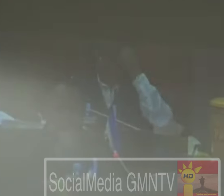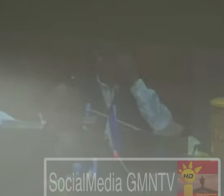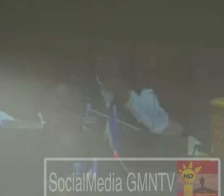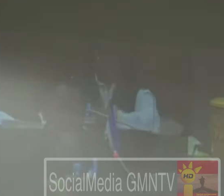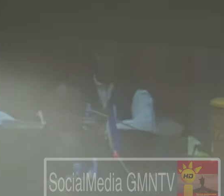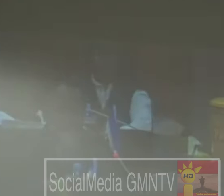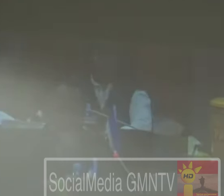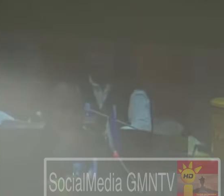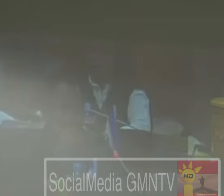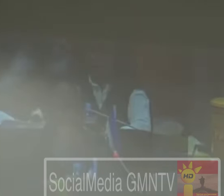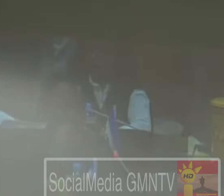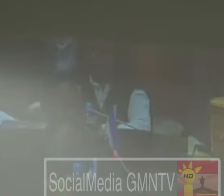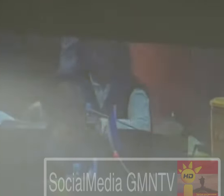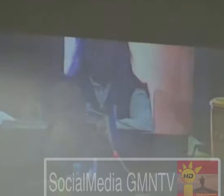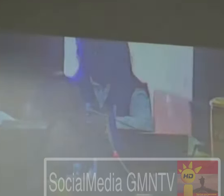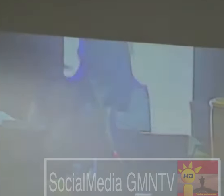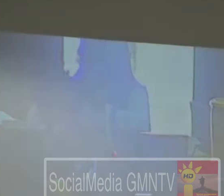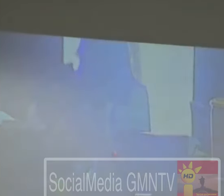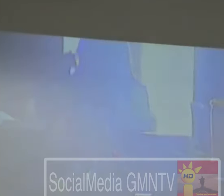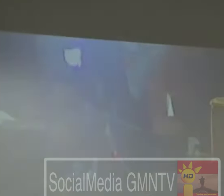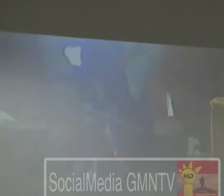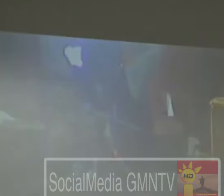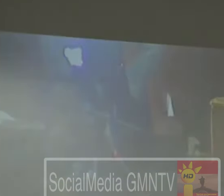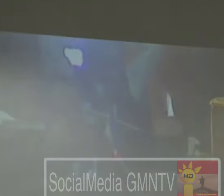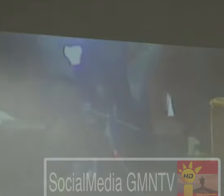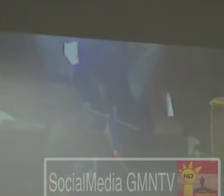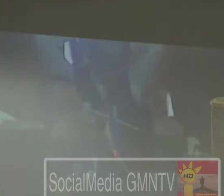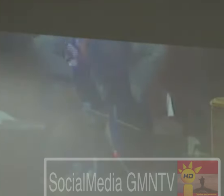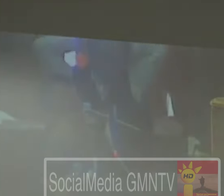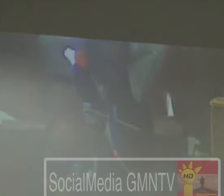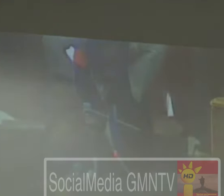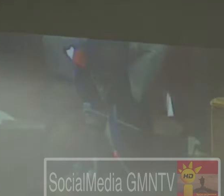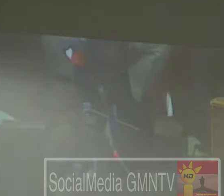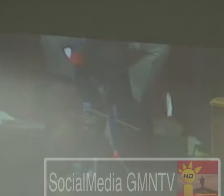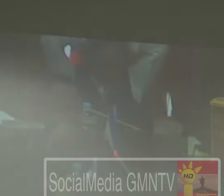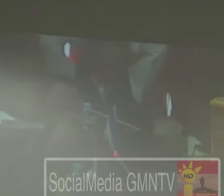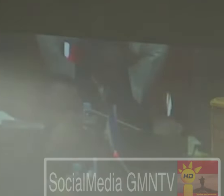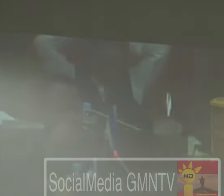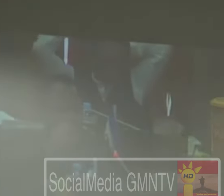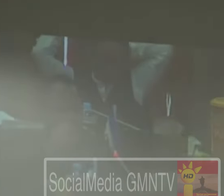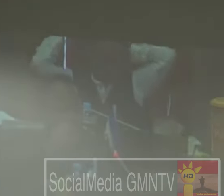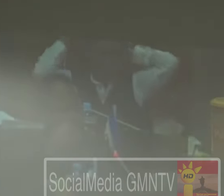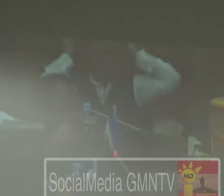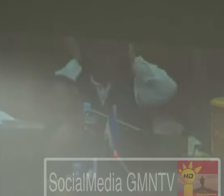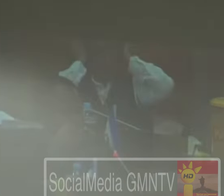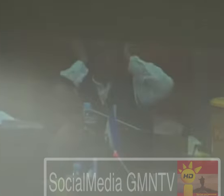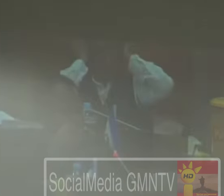e no governo tem que haver e cas fale carga. Sim, a lei ida nebe que ita de